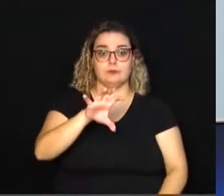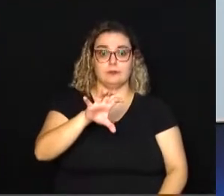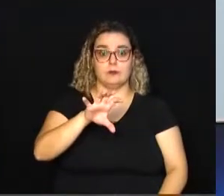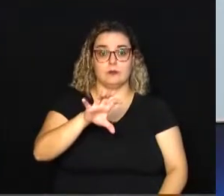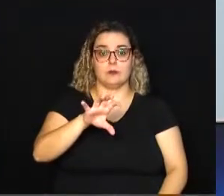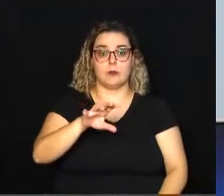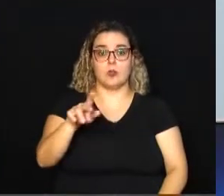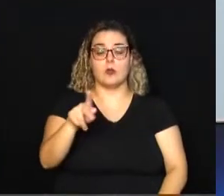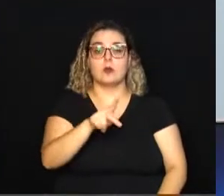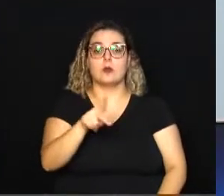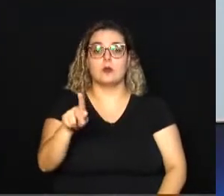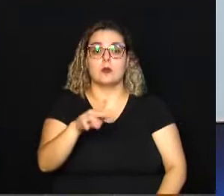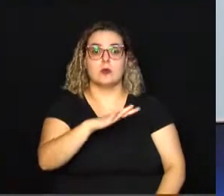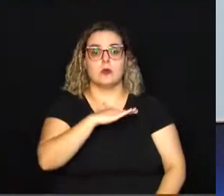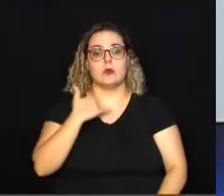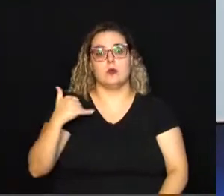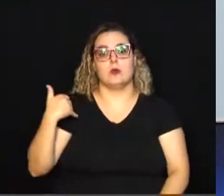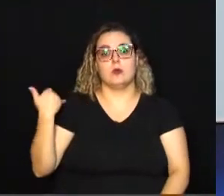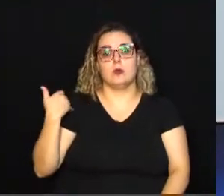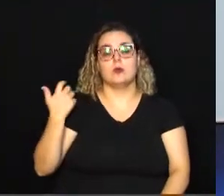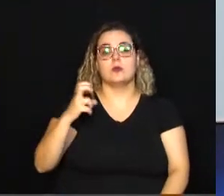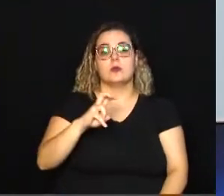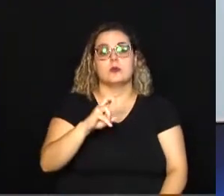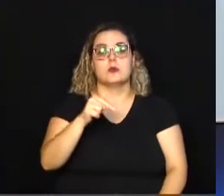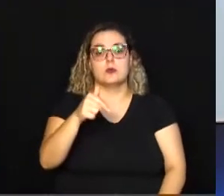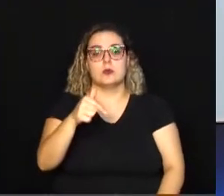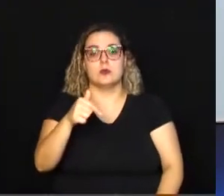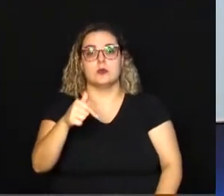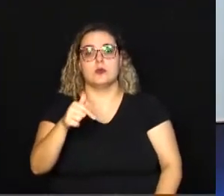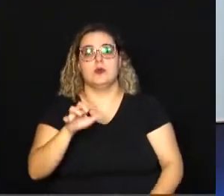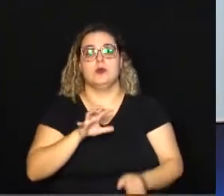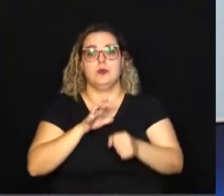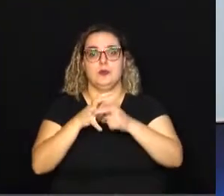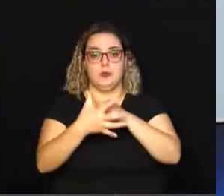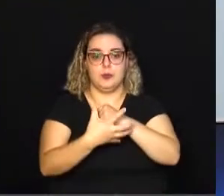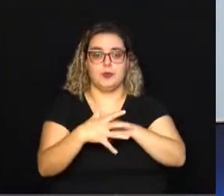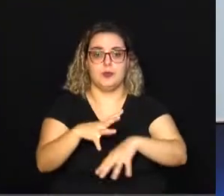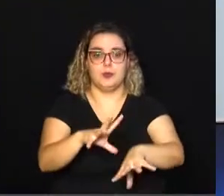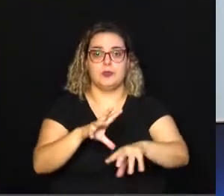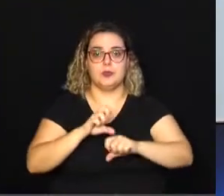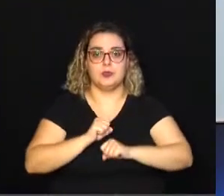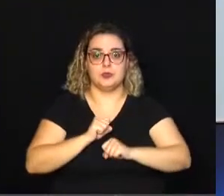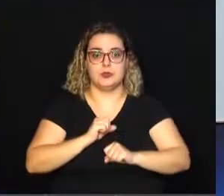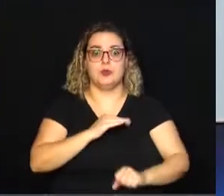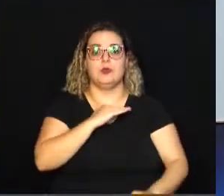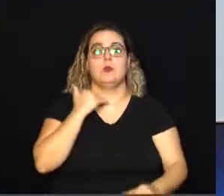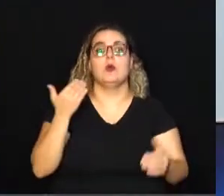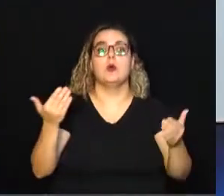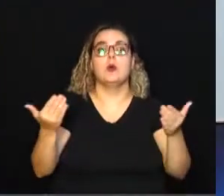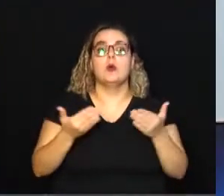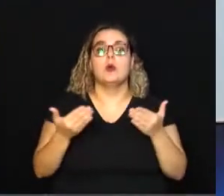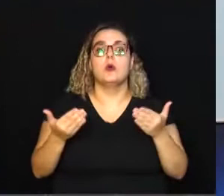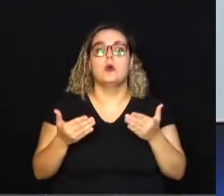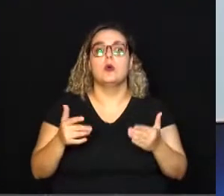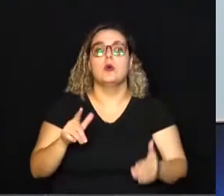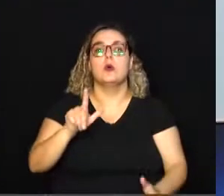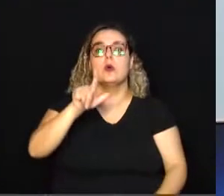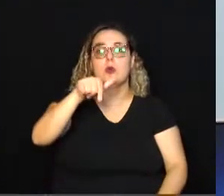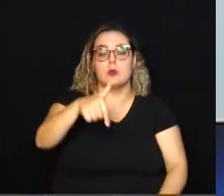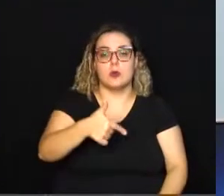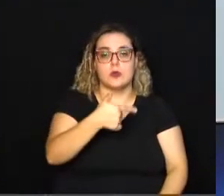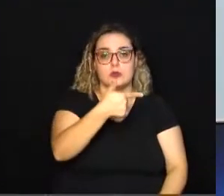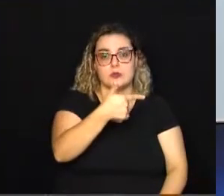de uma professora de 57 anos por Covid-19. Ela morreu hoje, após 21 dias